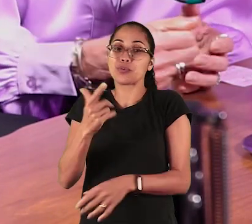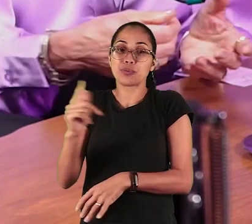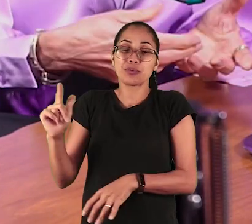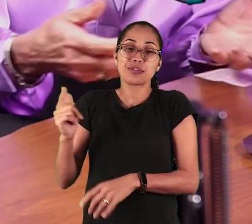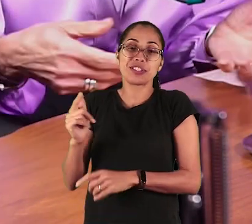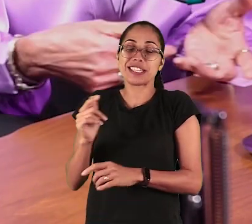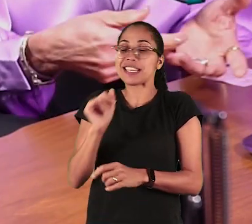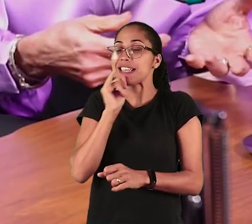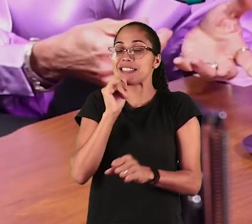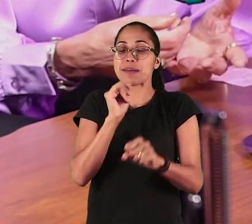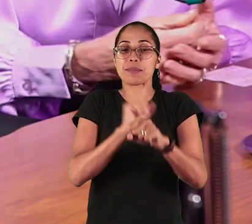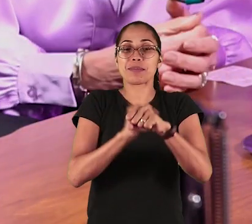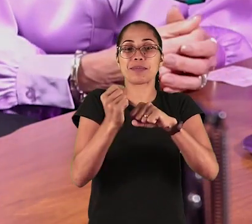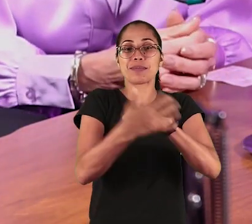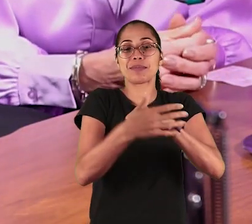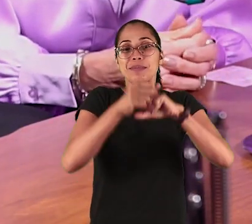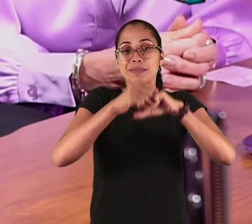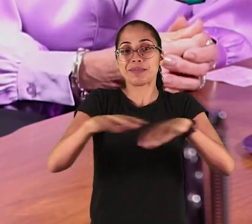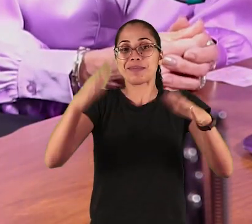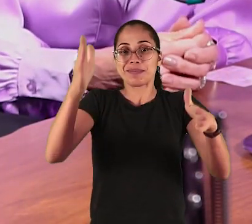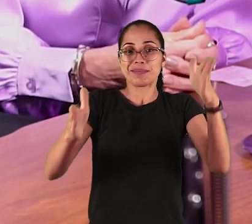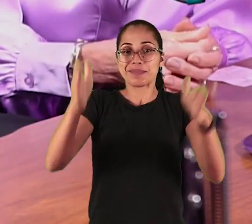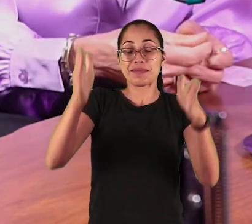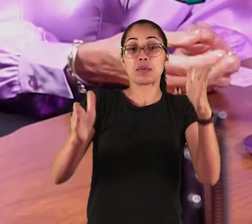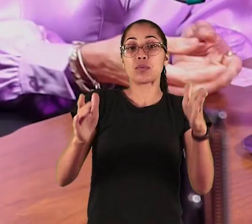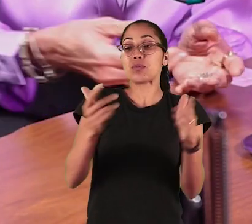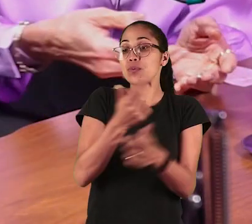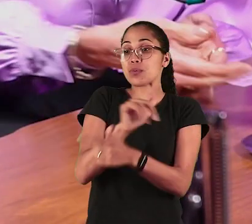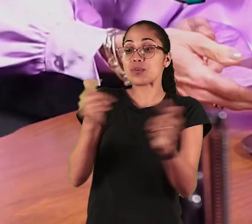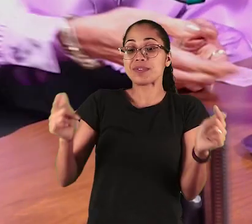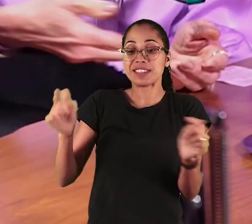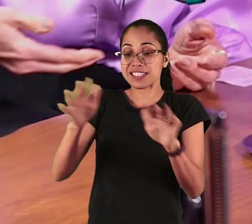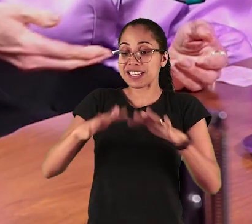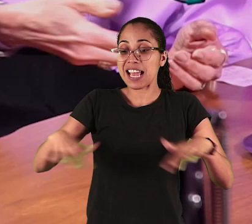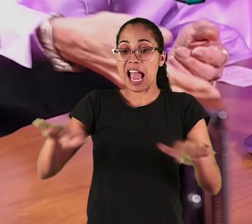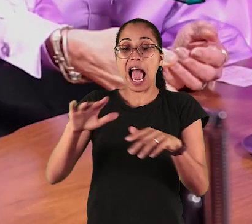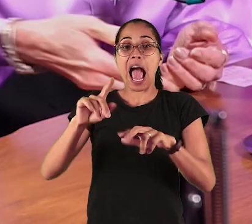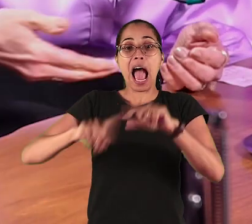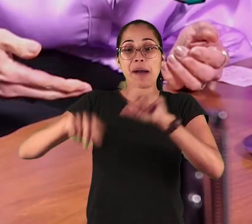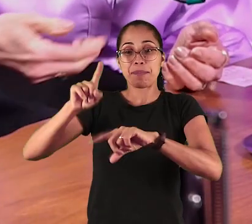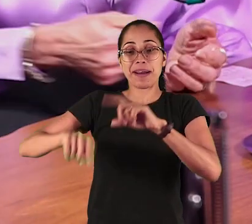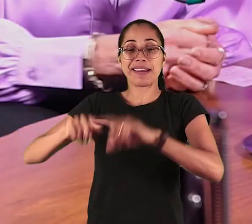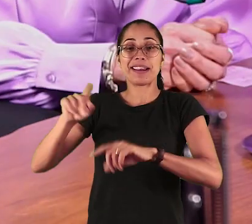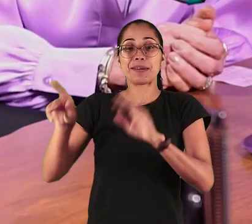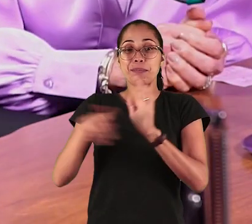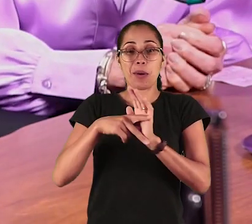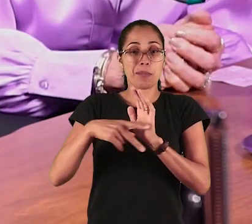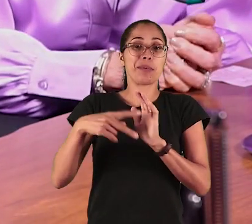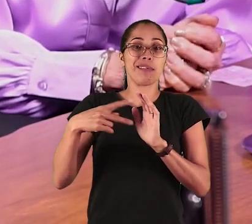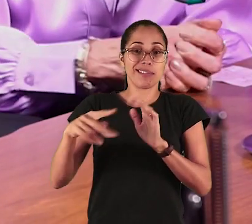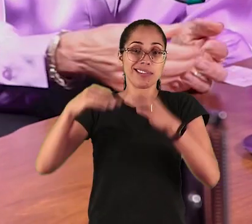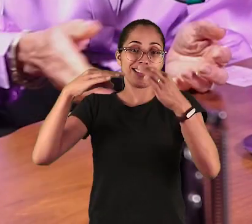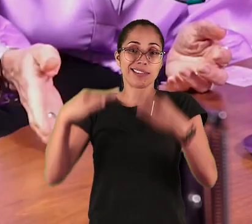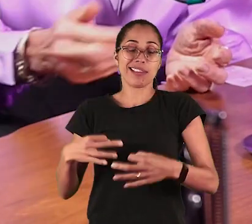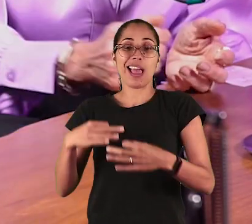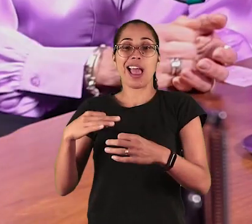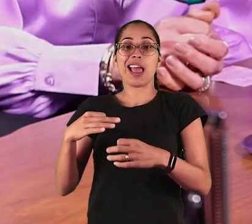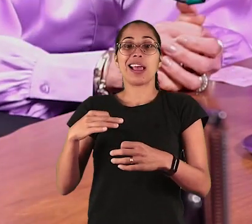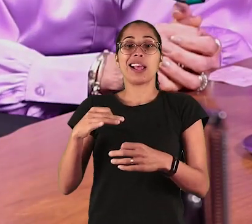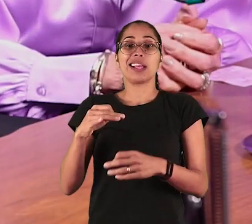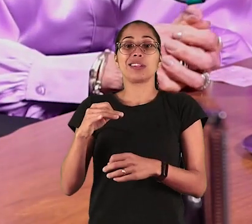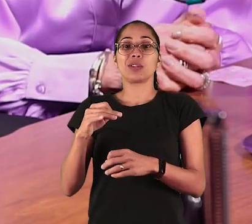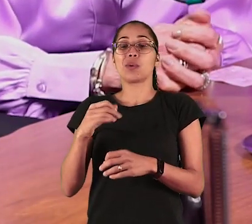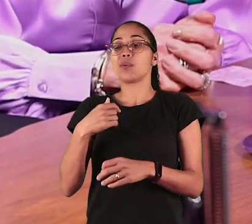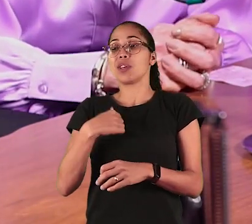nem a infraestrutura ainda de fazer as aulas online eu recebia da escola que é o que você precisa ensinar para o seu filho e